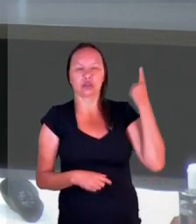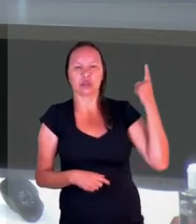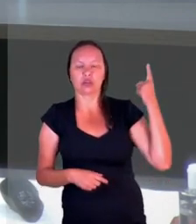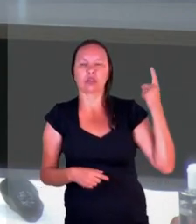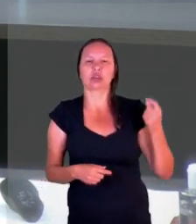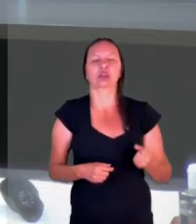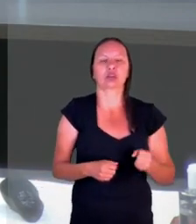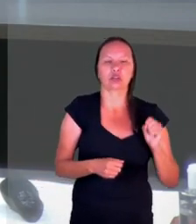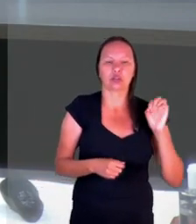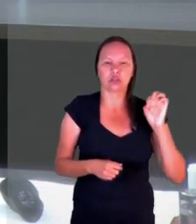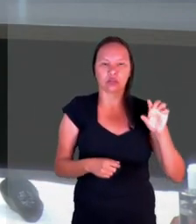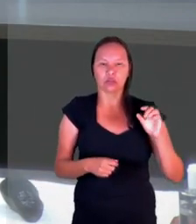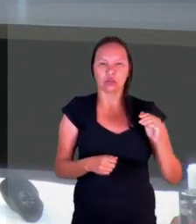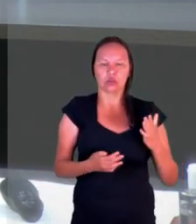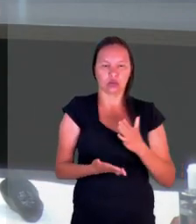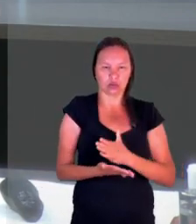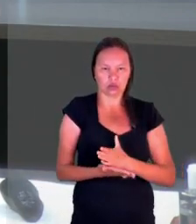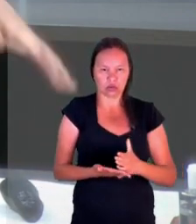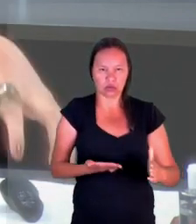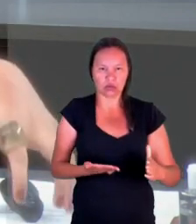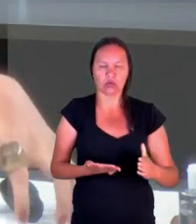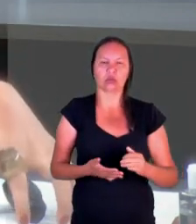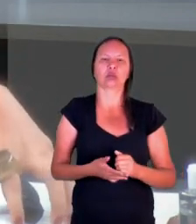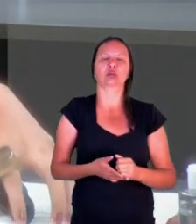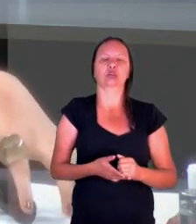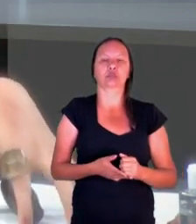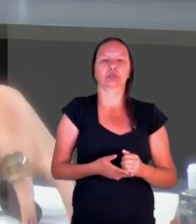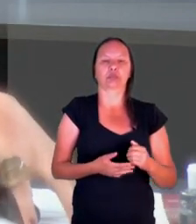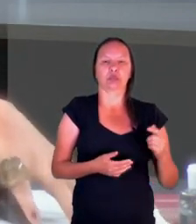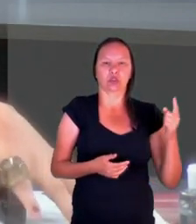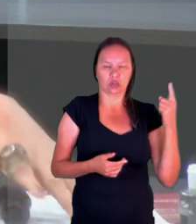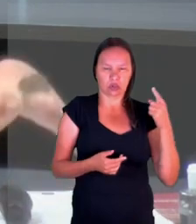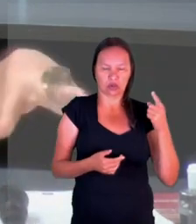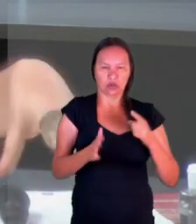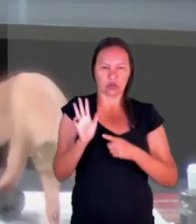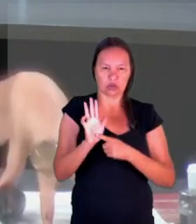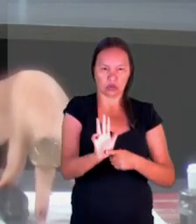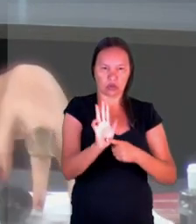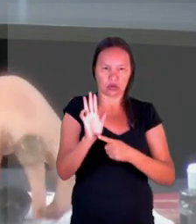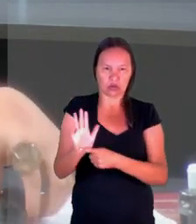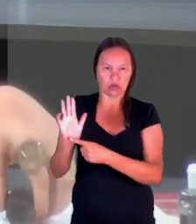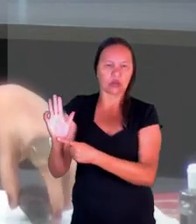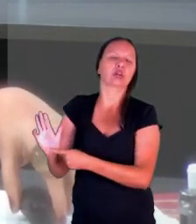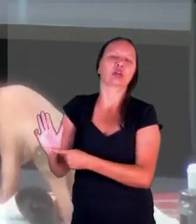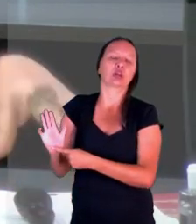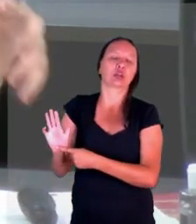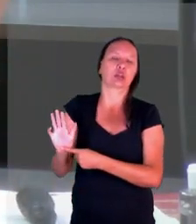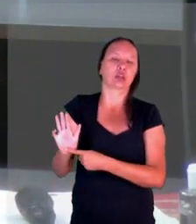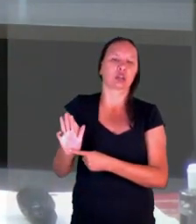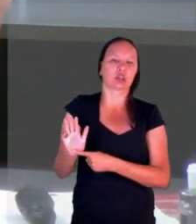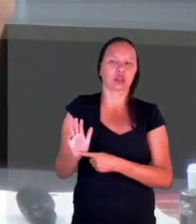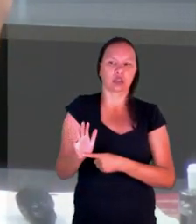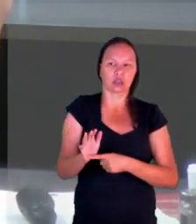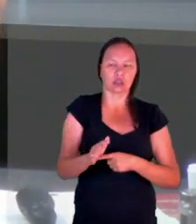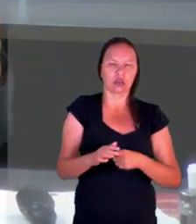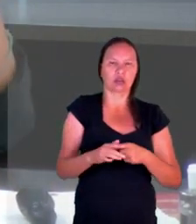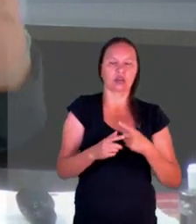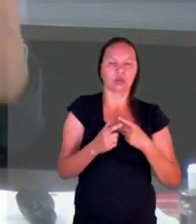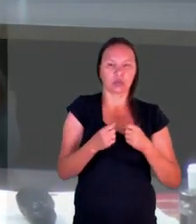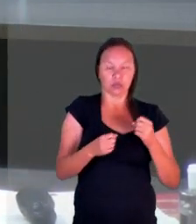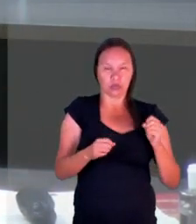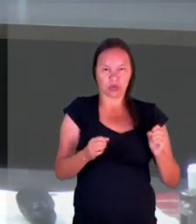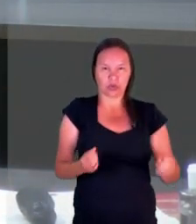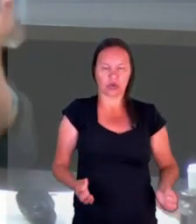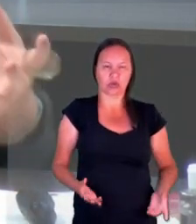eh concluir dizendo o seguinte que esta atuação que eu apresentei aqui este projeto que eu apresentei é uma atuação promocional mas